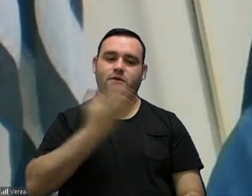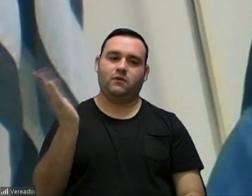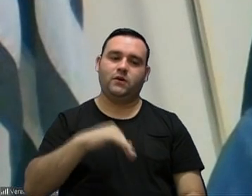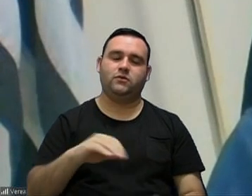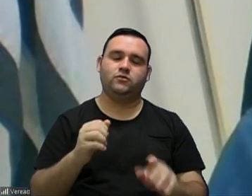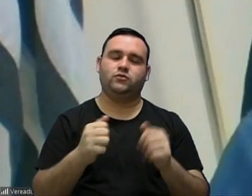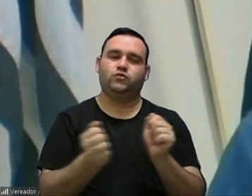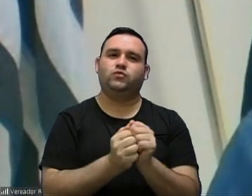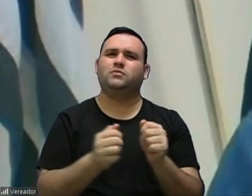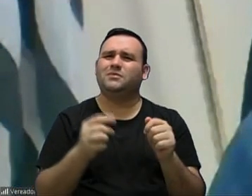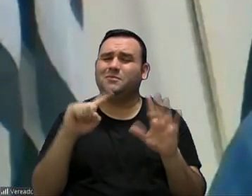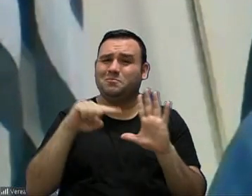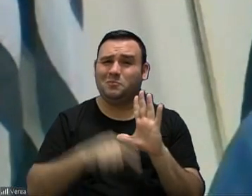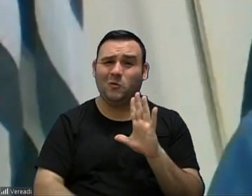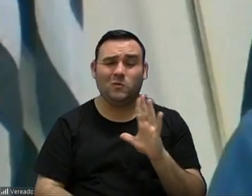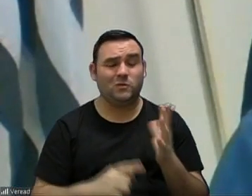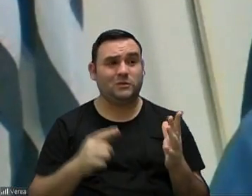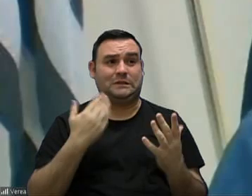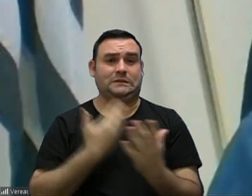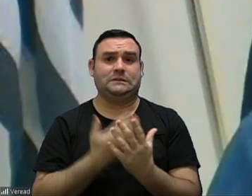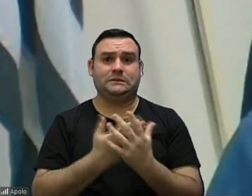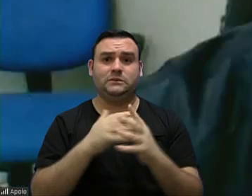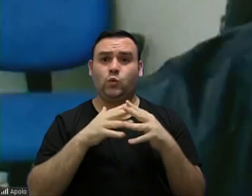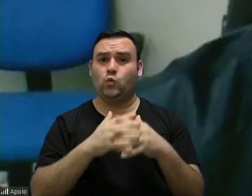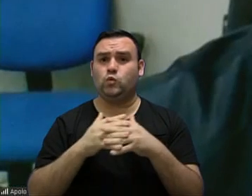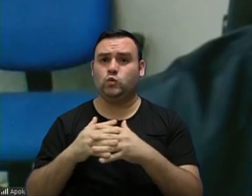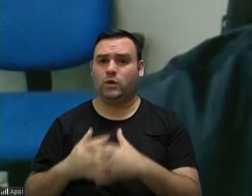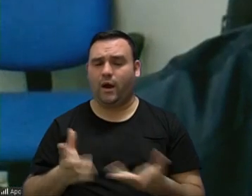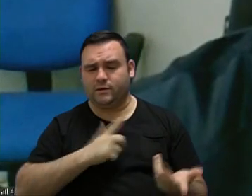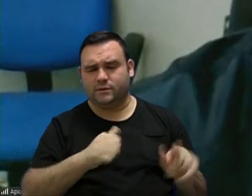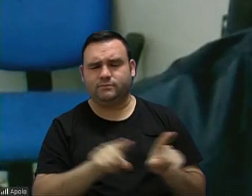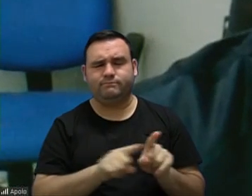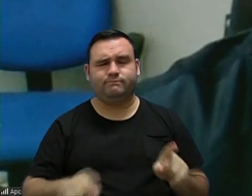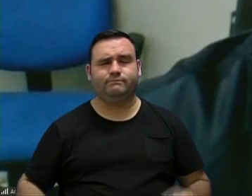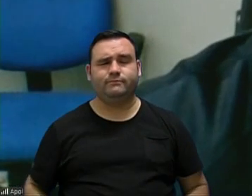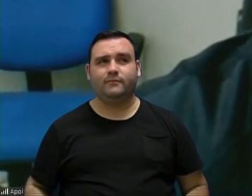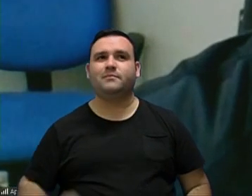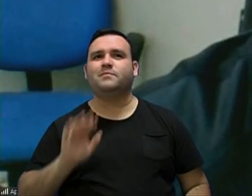presente. É complexo, é extremamente complexo. Bastante complexo, muito complexo.